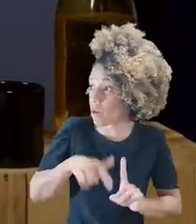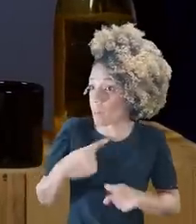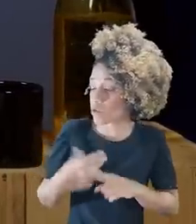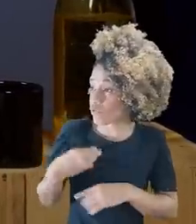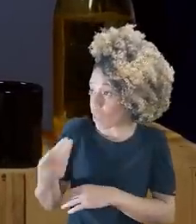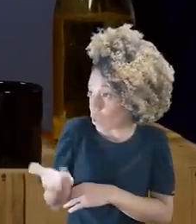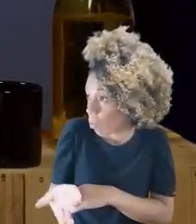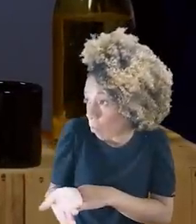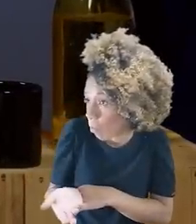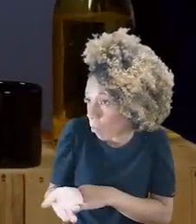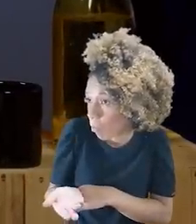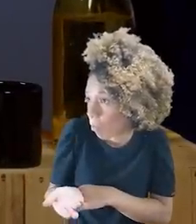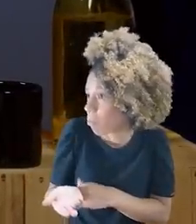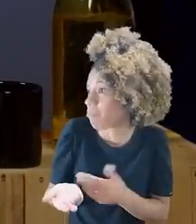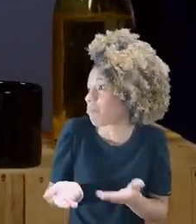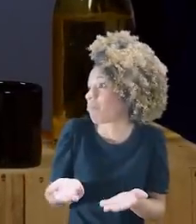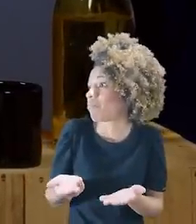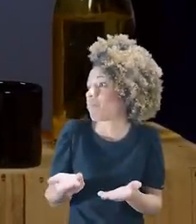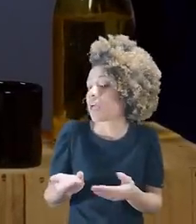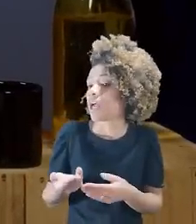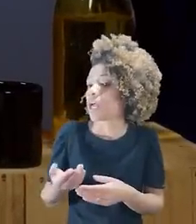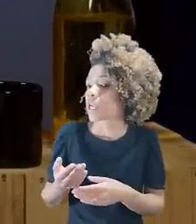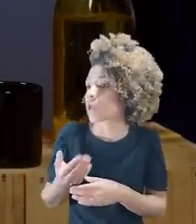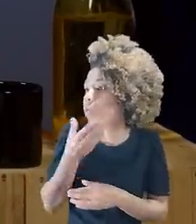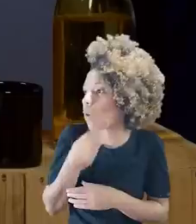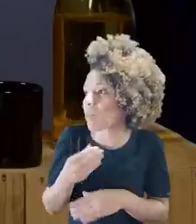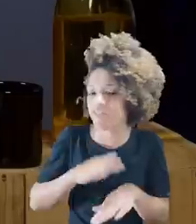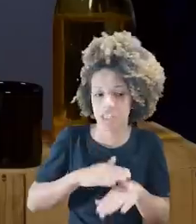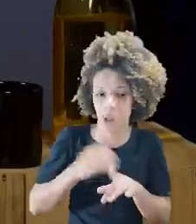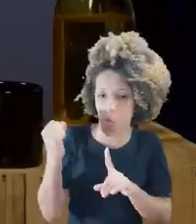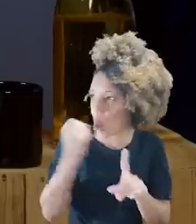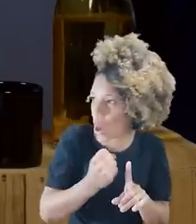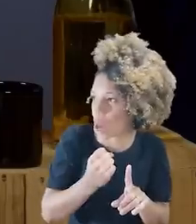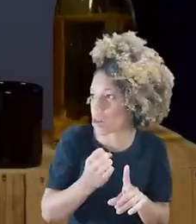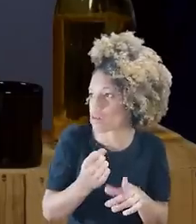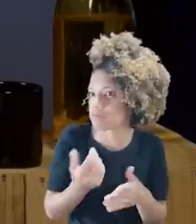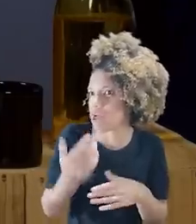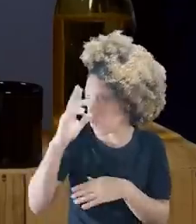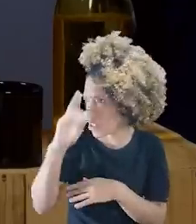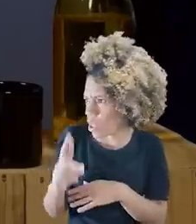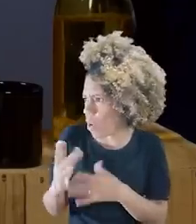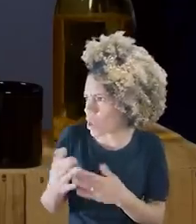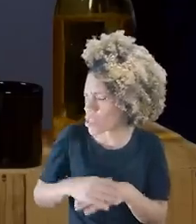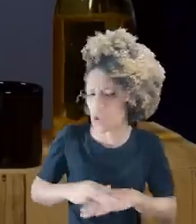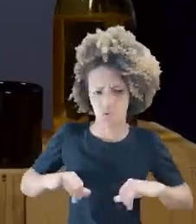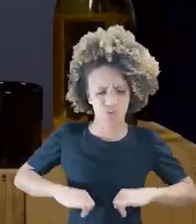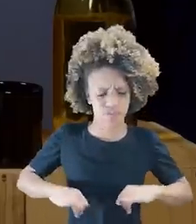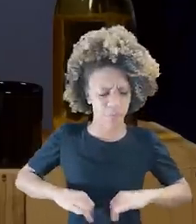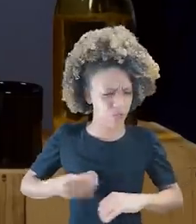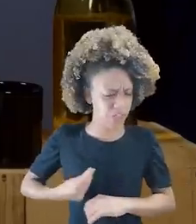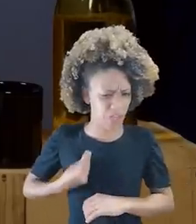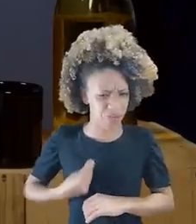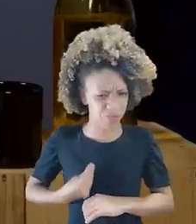muito e a mulher chegou para mim e falou Poxa D um abraço Eh esses homens isso O que a mulher começou a falar tipo como se fosse real aquela